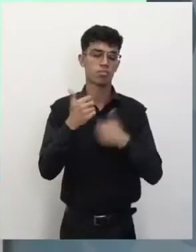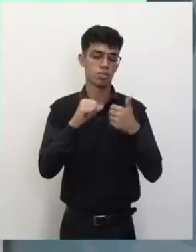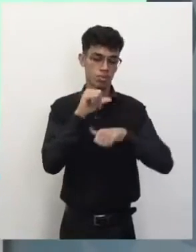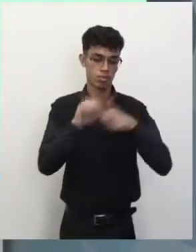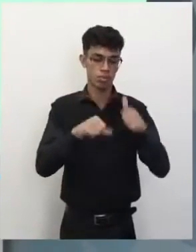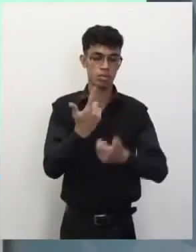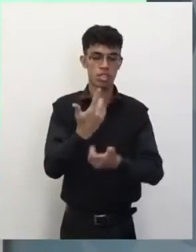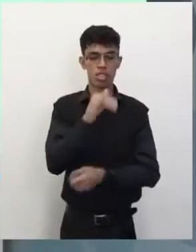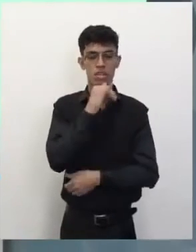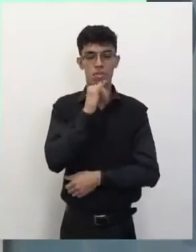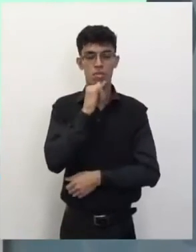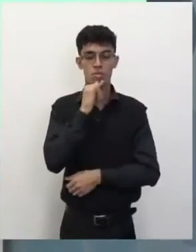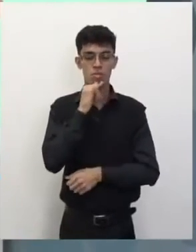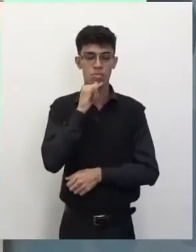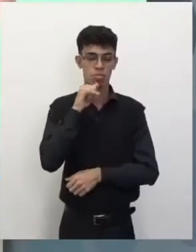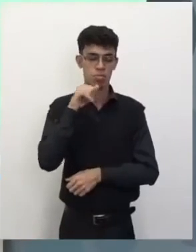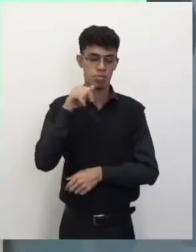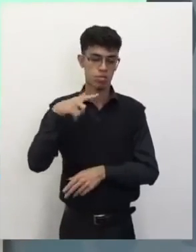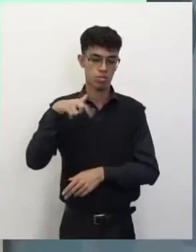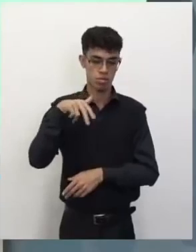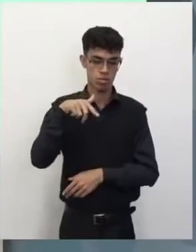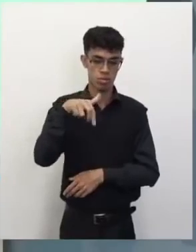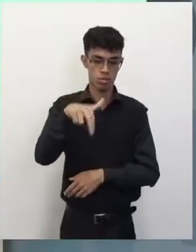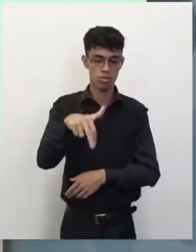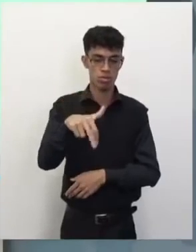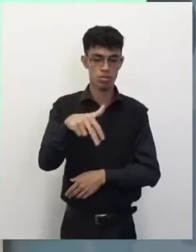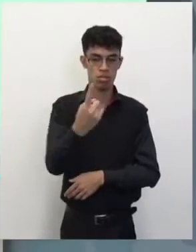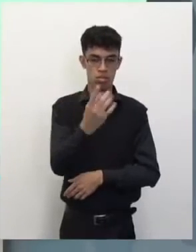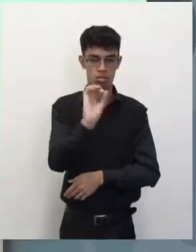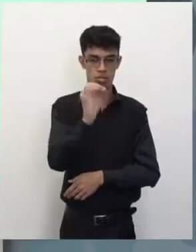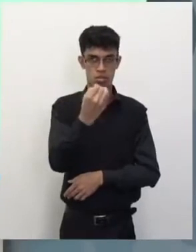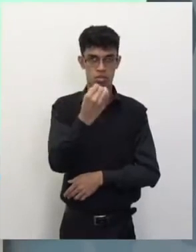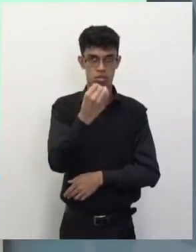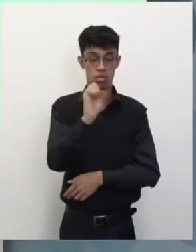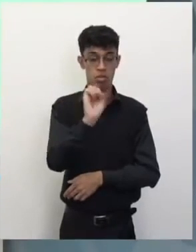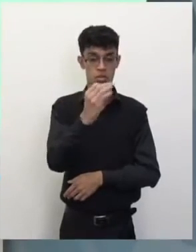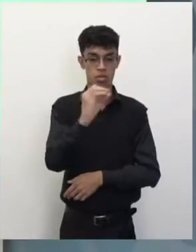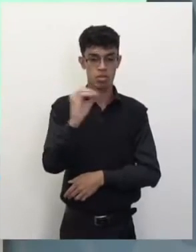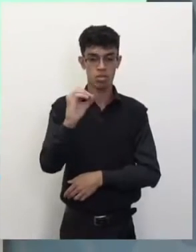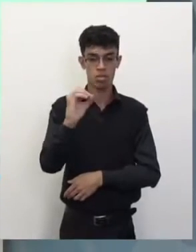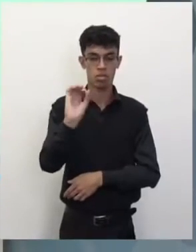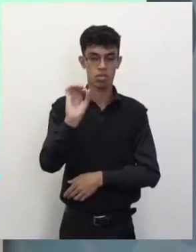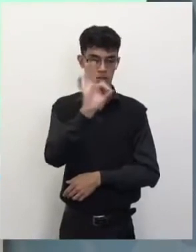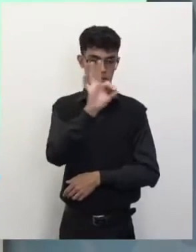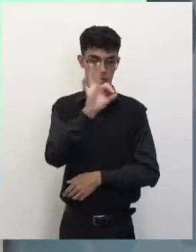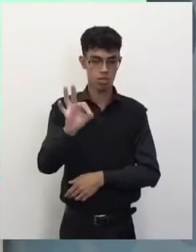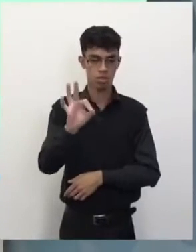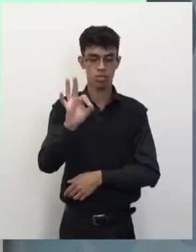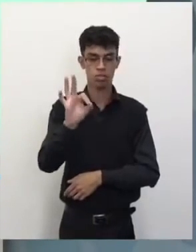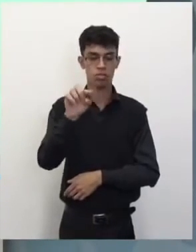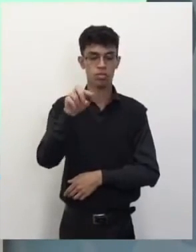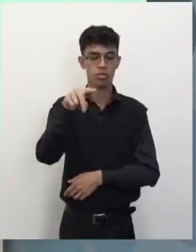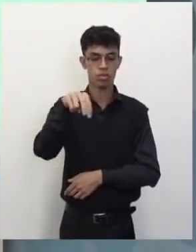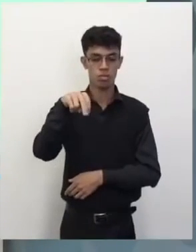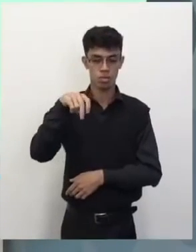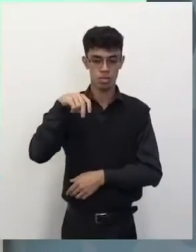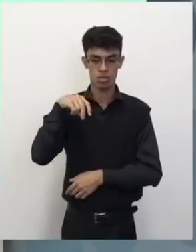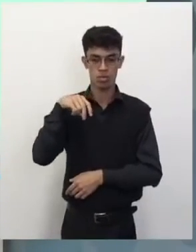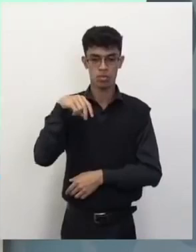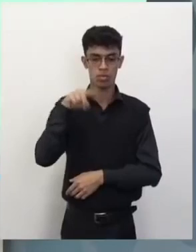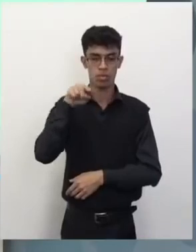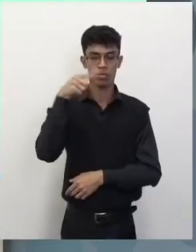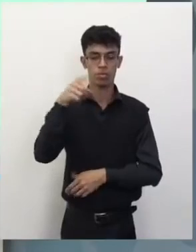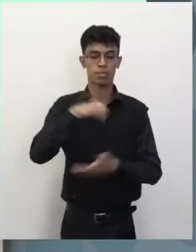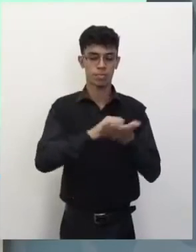está indo para frente, 180 graus, obrigatoriamente para trás. Aí que entra um ponto que a gente vai comentar um pouquinho aí na